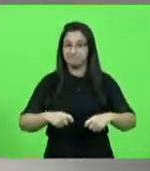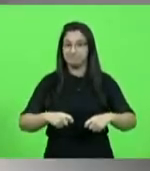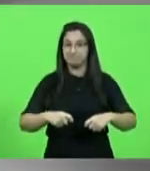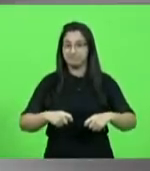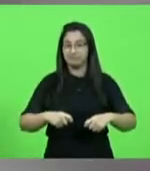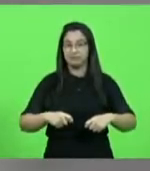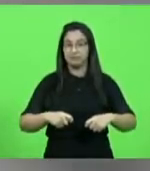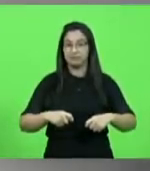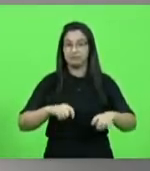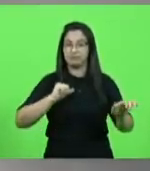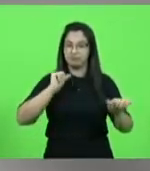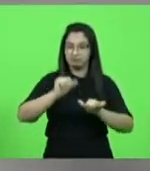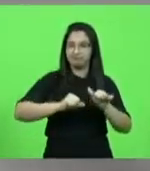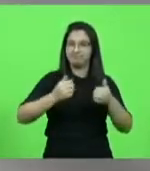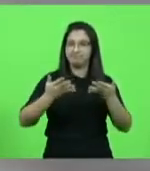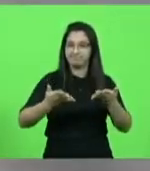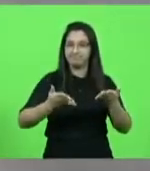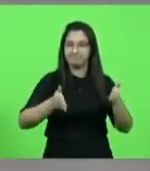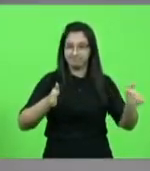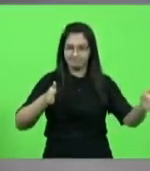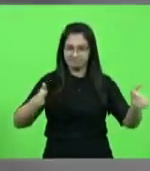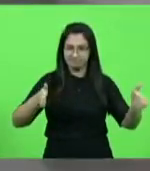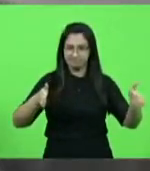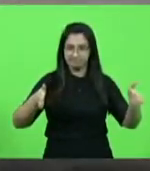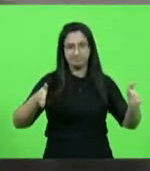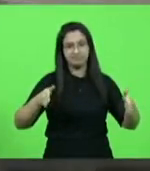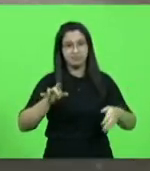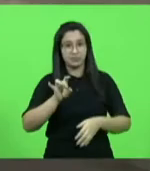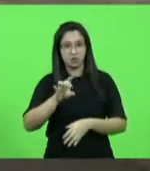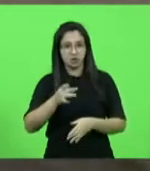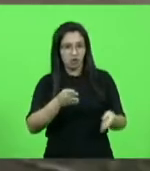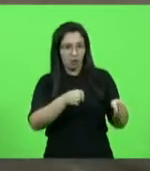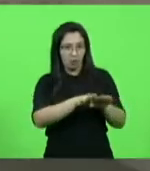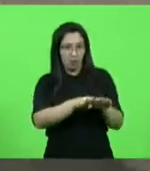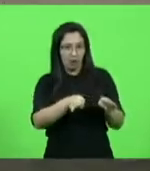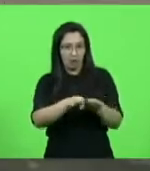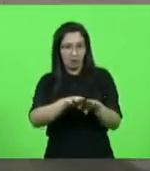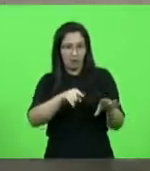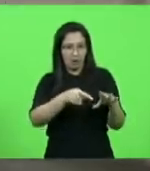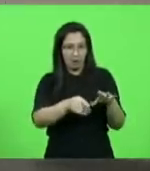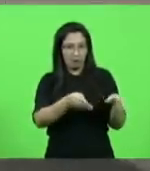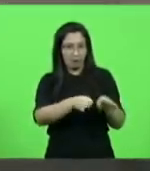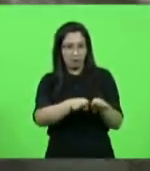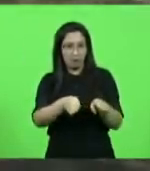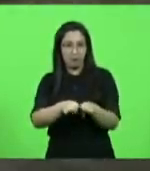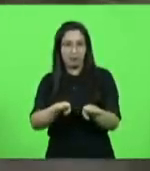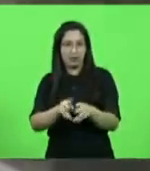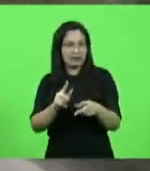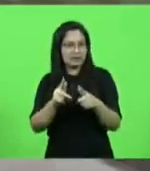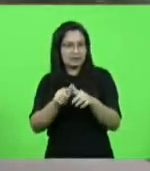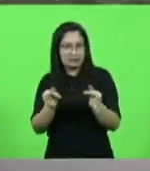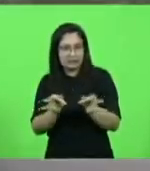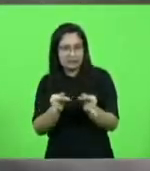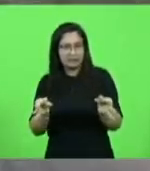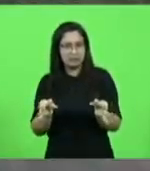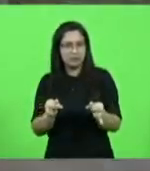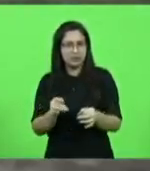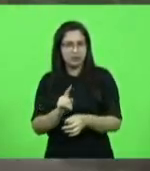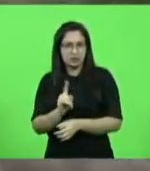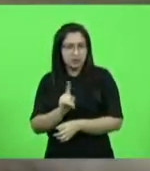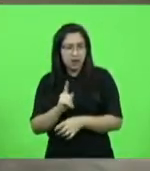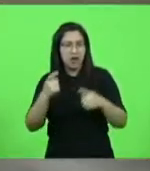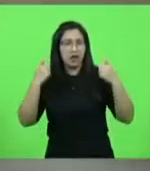a recuperação desse trajeto. Não é só o tapa-buraco, Sargento Lima, não é só isso. Nós precisamos fazer